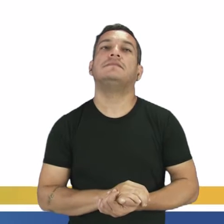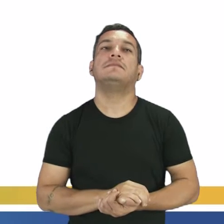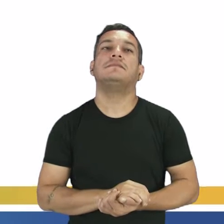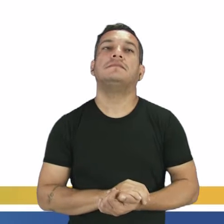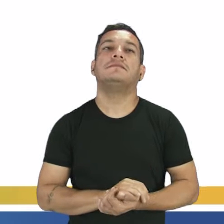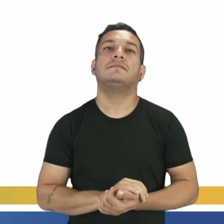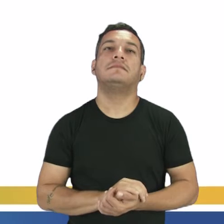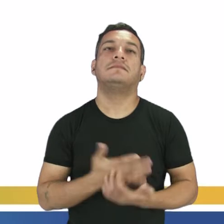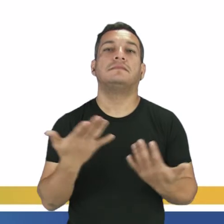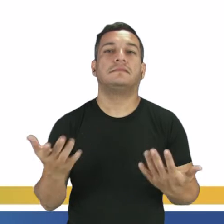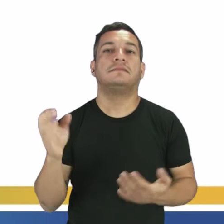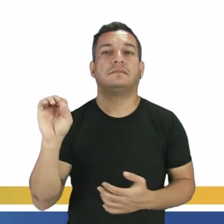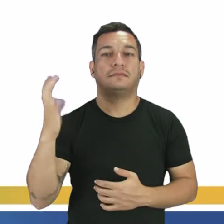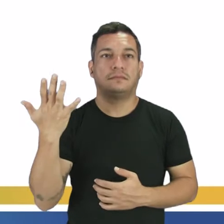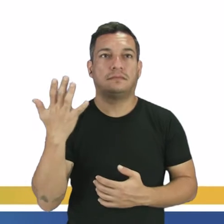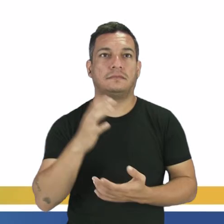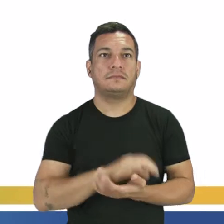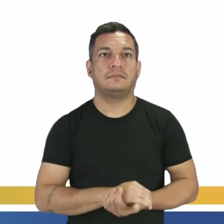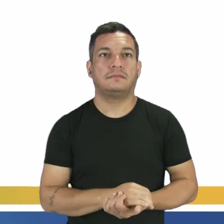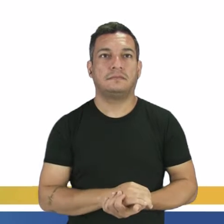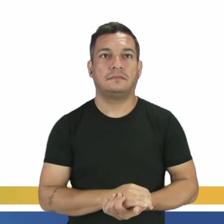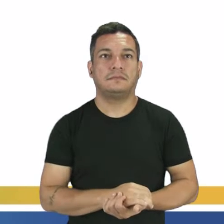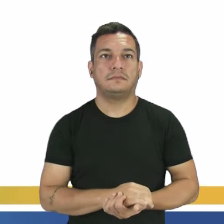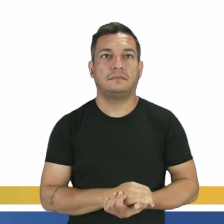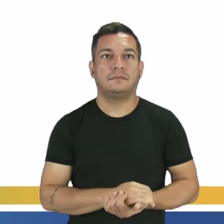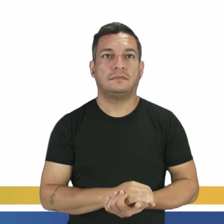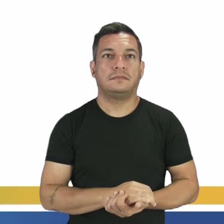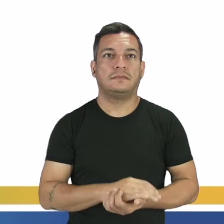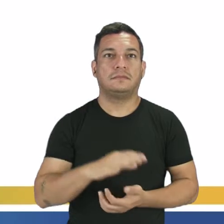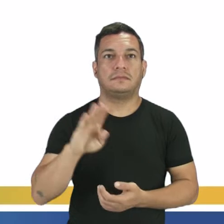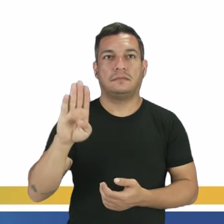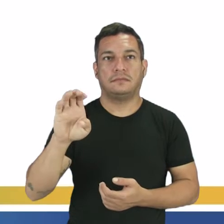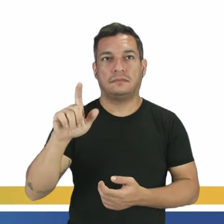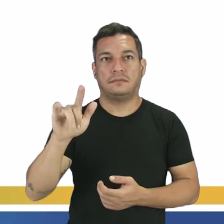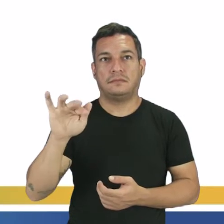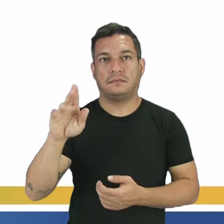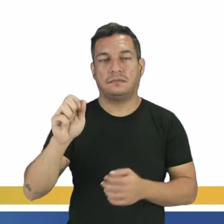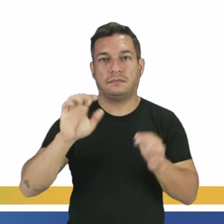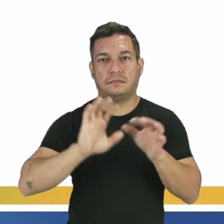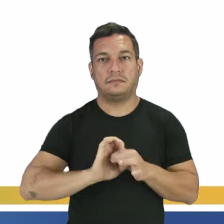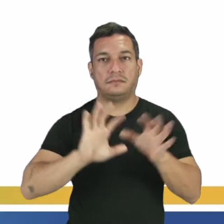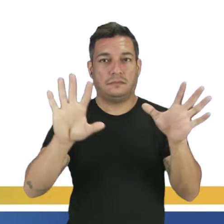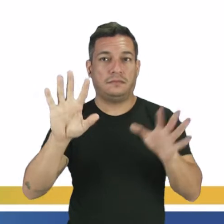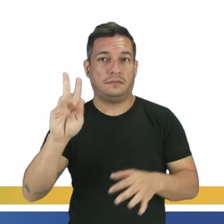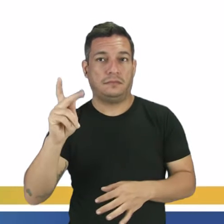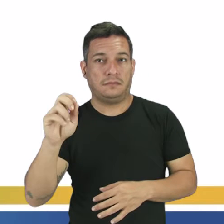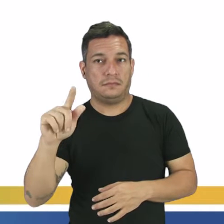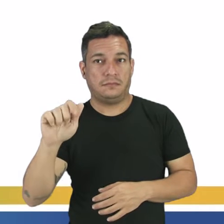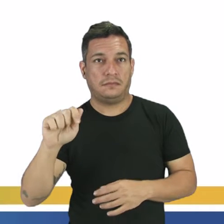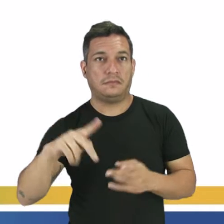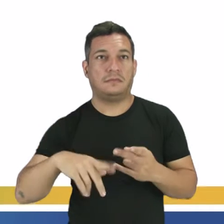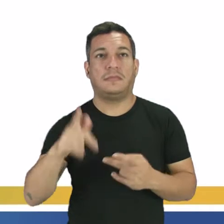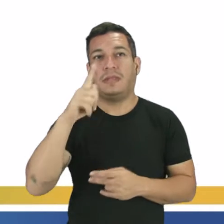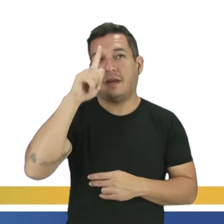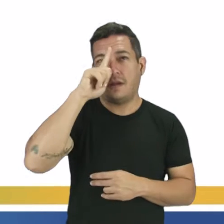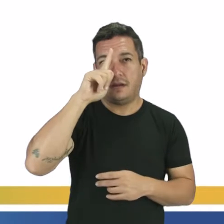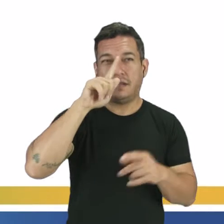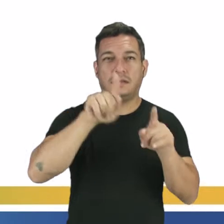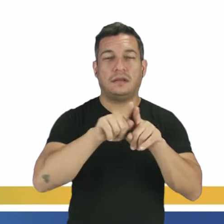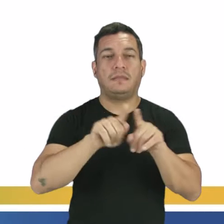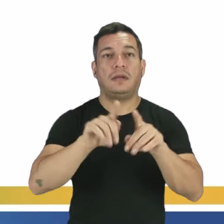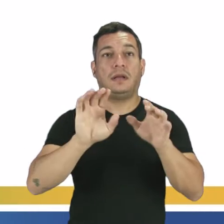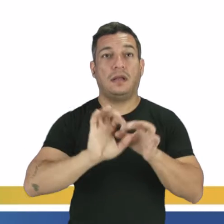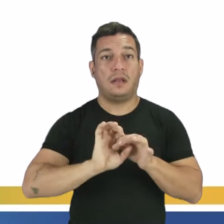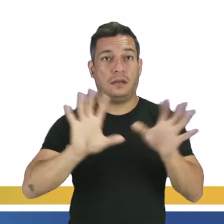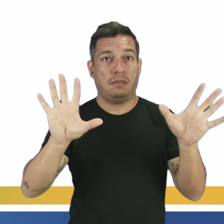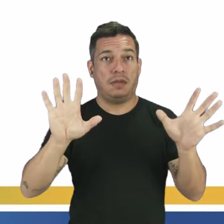Qual foi as consequências disso? A Bélgica se libertou da Holanda, a Grécia